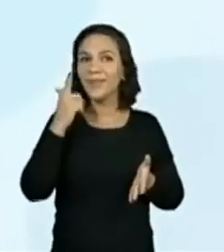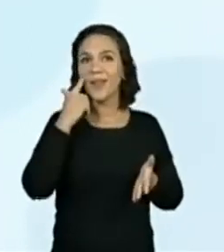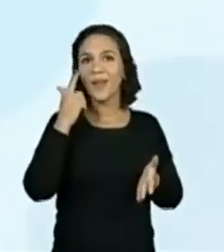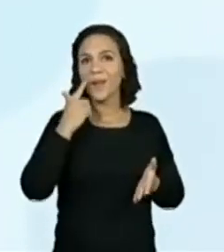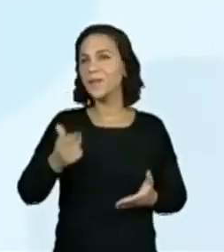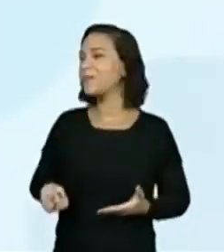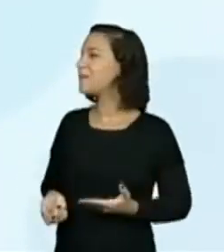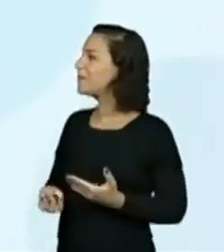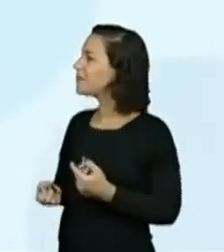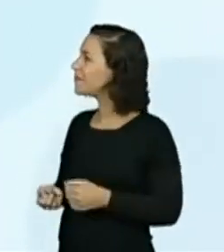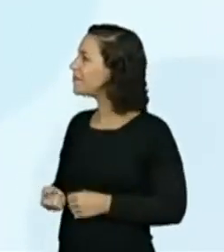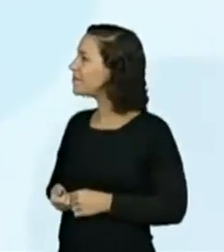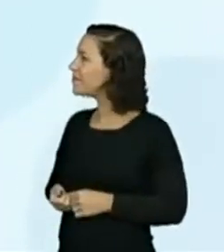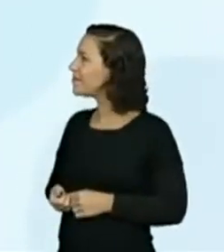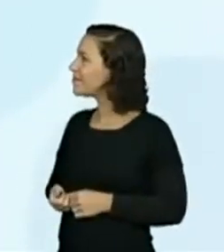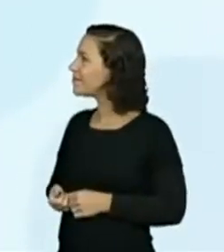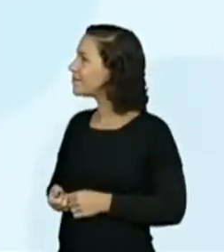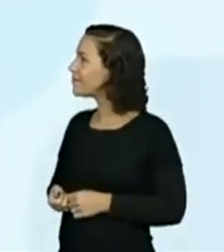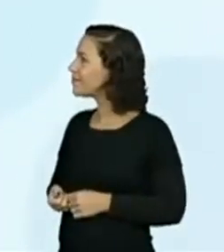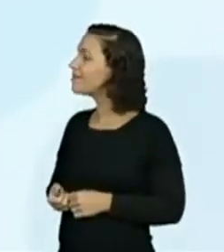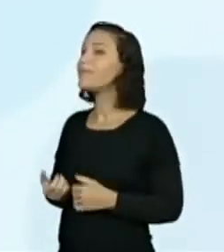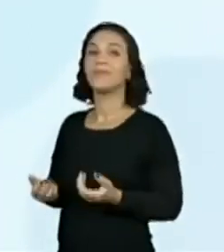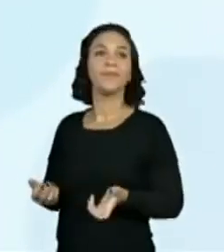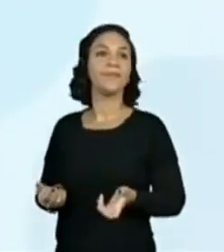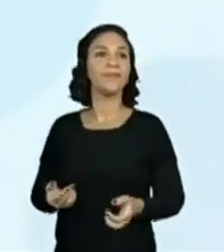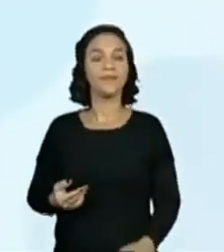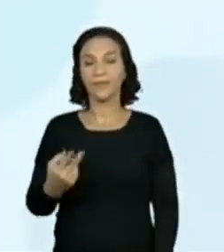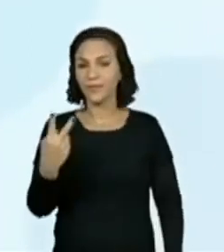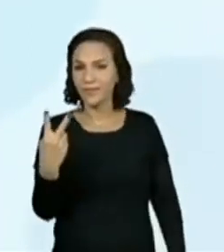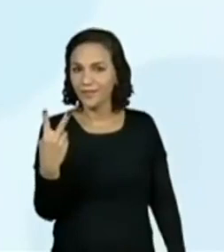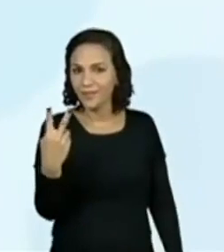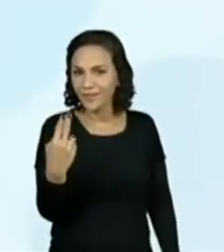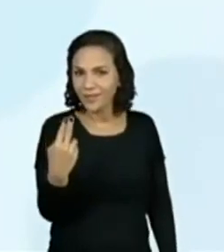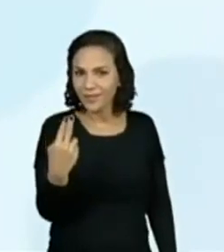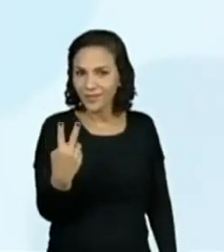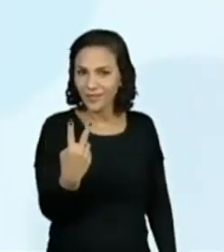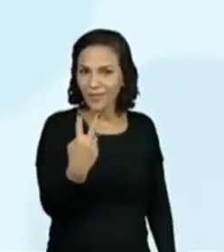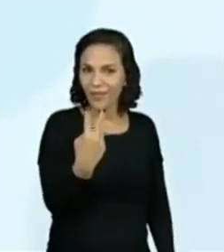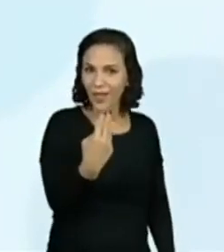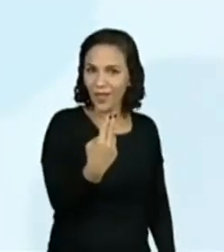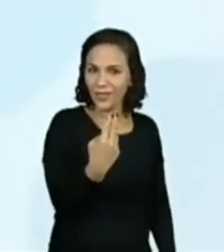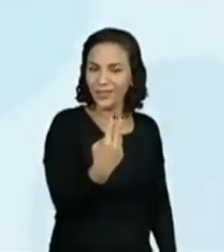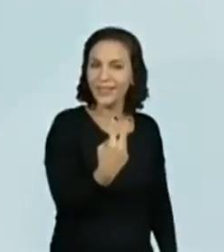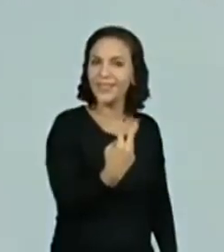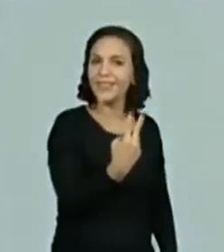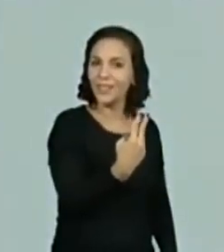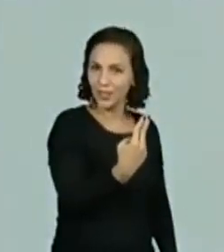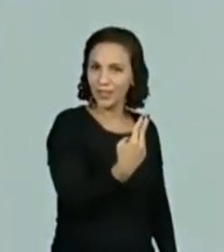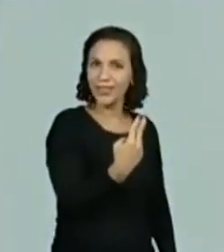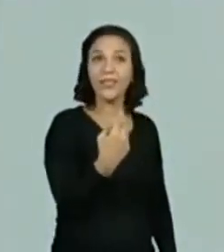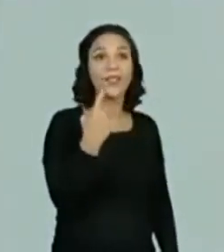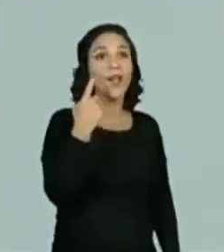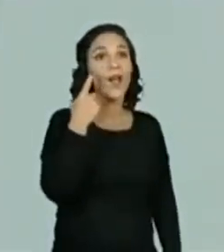como nós vamos contar de 2 em 2, olha só que legal, nós podemos já agrupá-las e contar assim, olha.